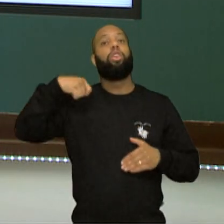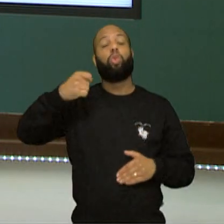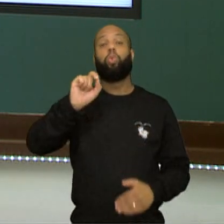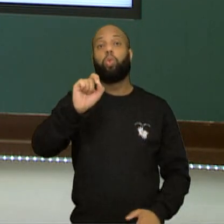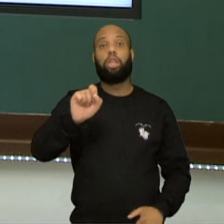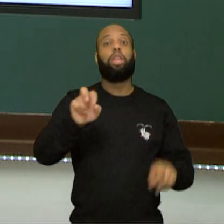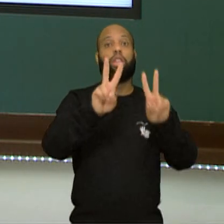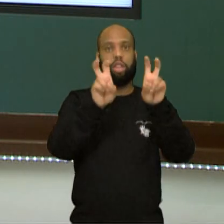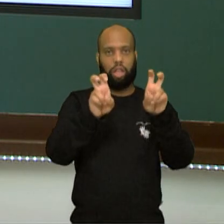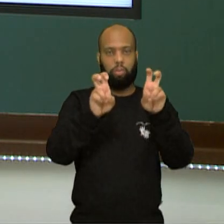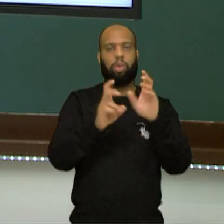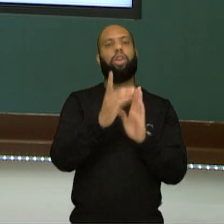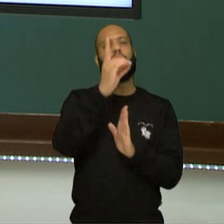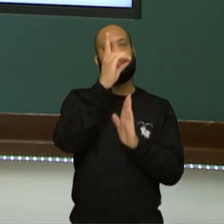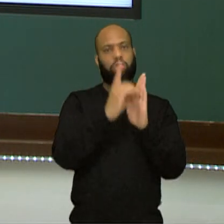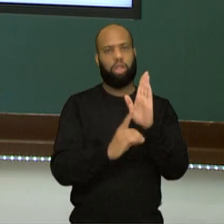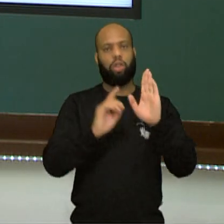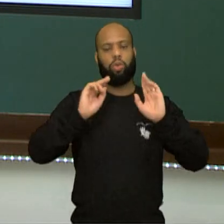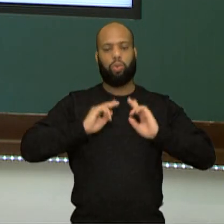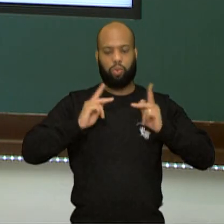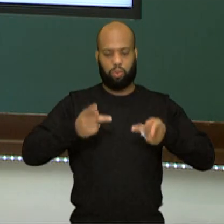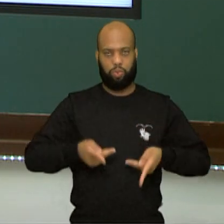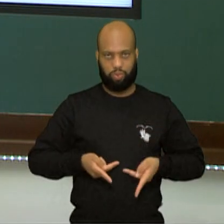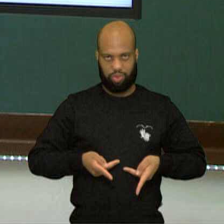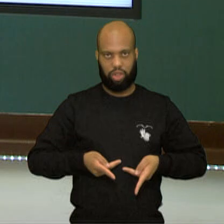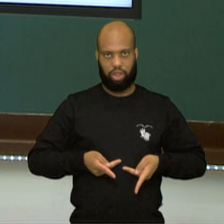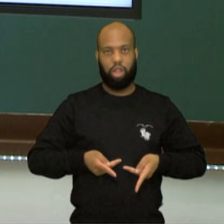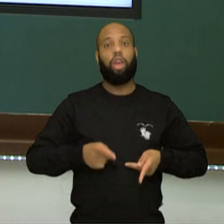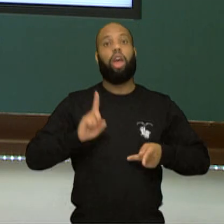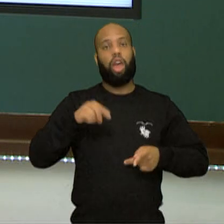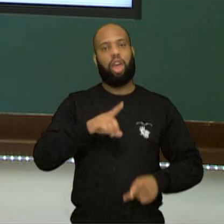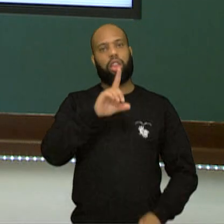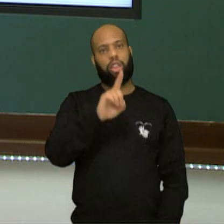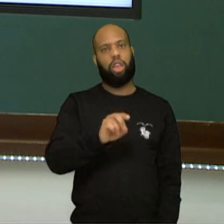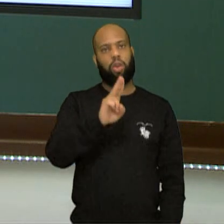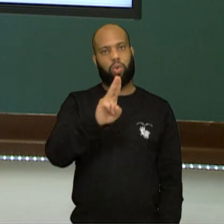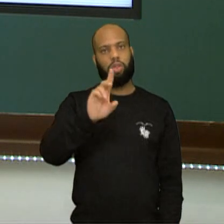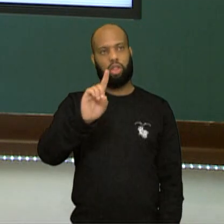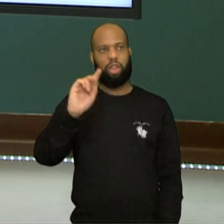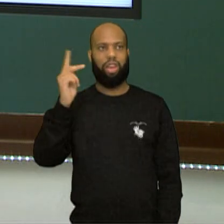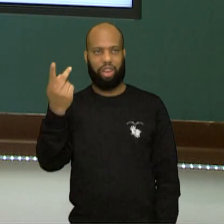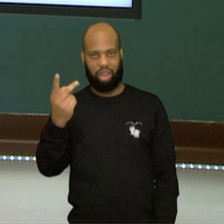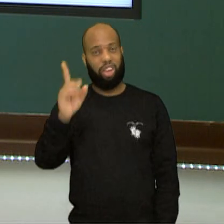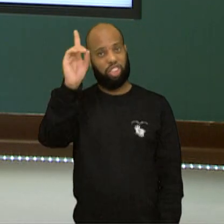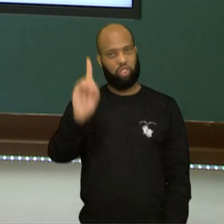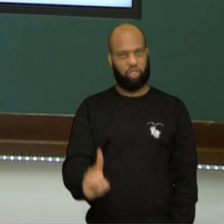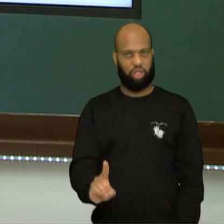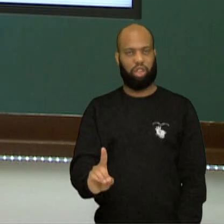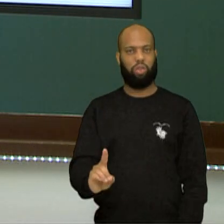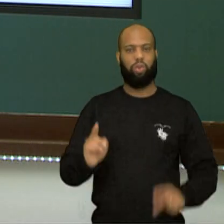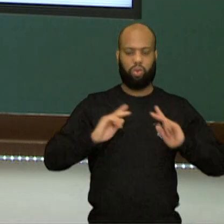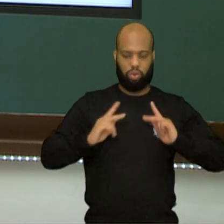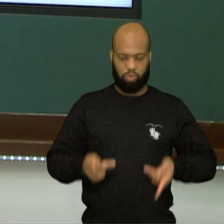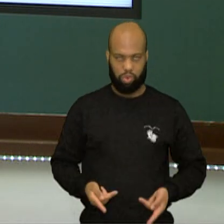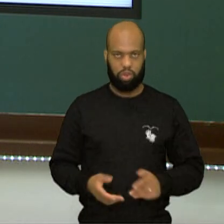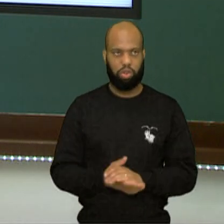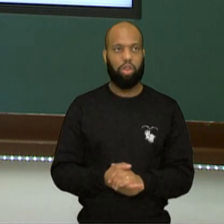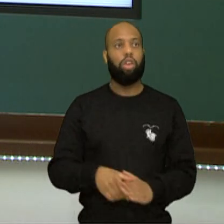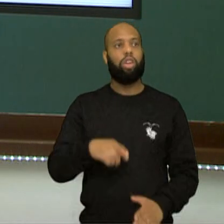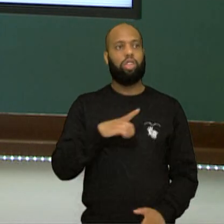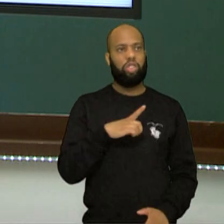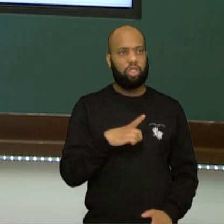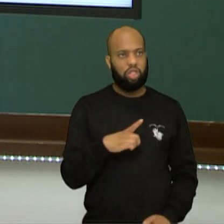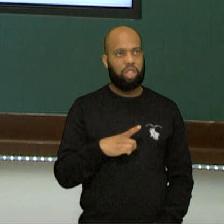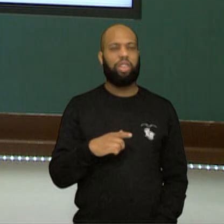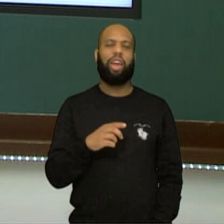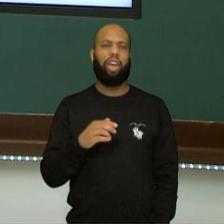um momento ainda que percebam que nos Estados Unidos o linchamento ainda era normal. Sabe o linchamento?